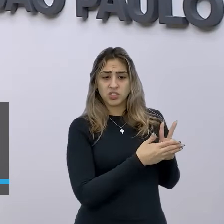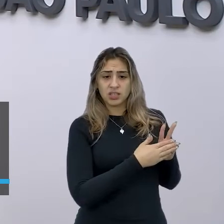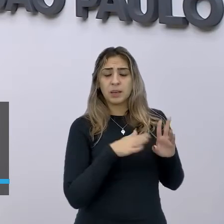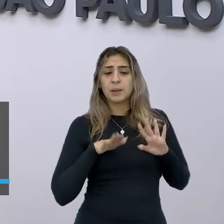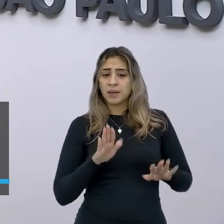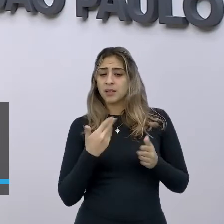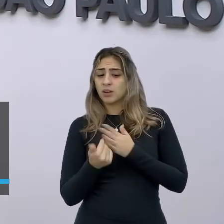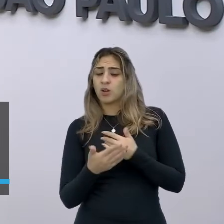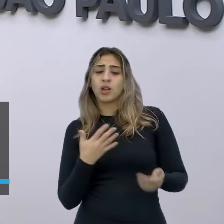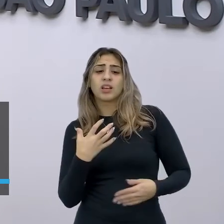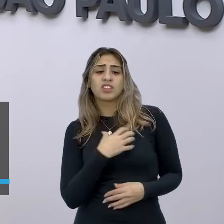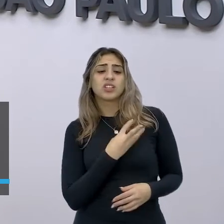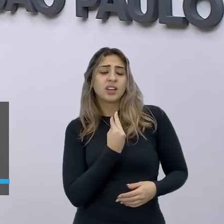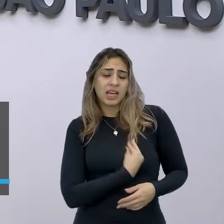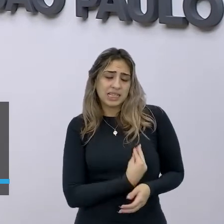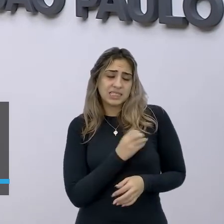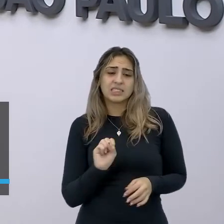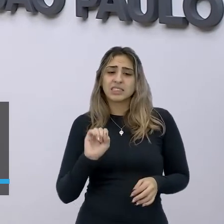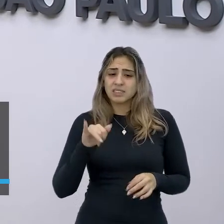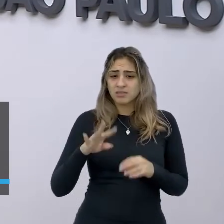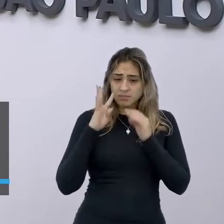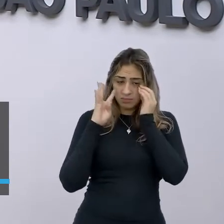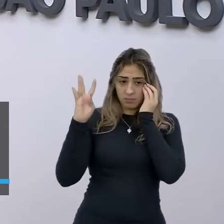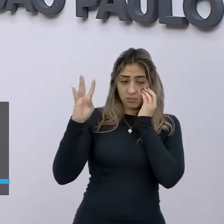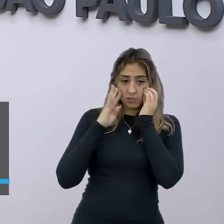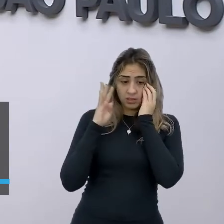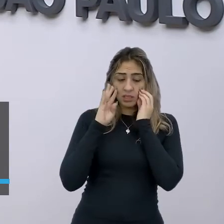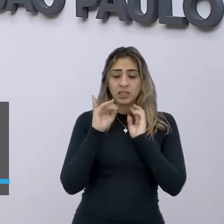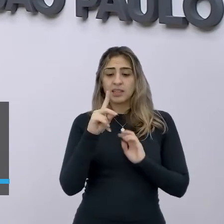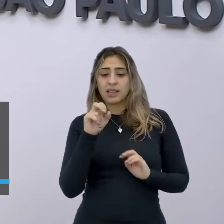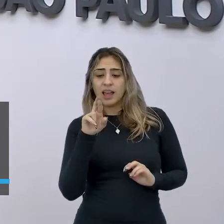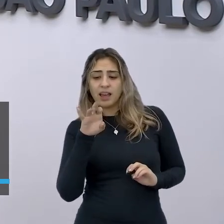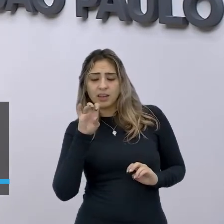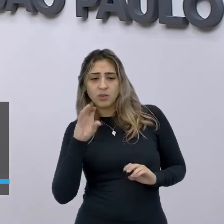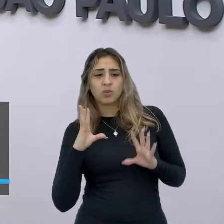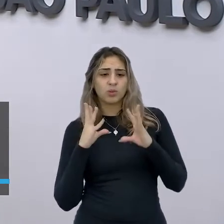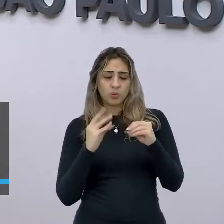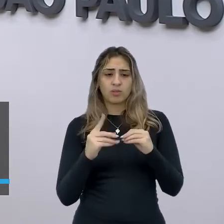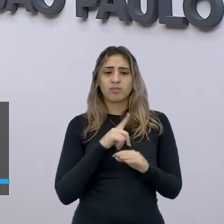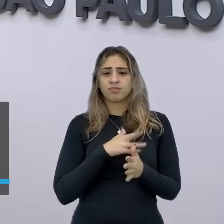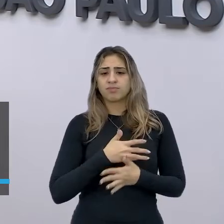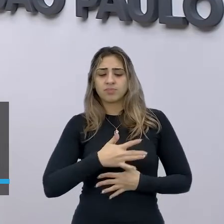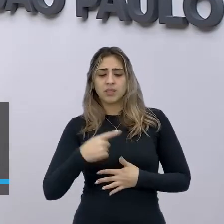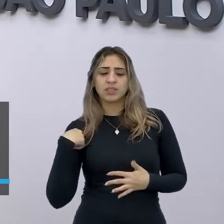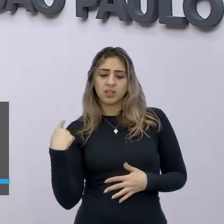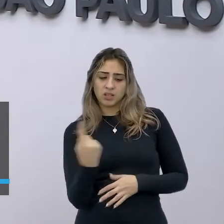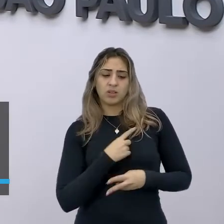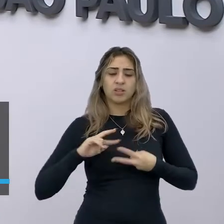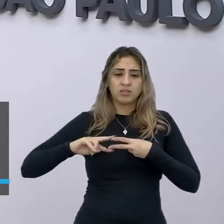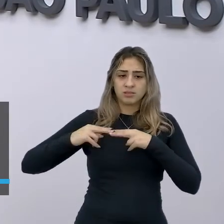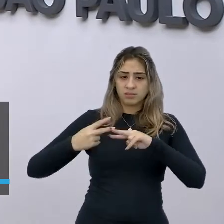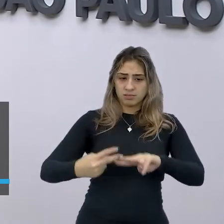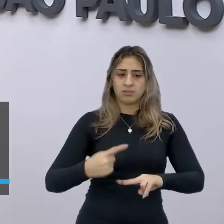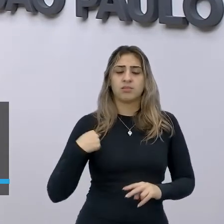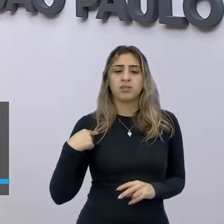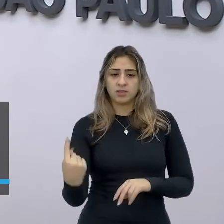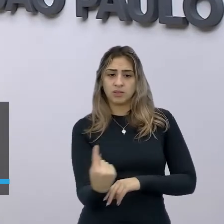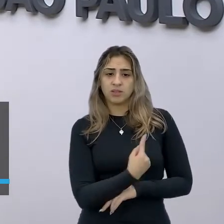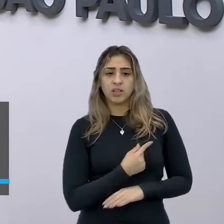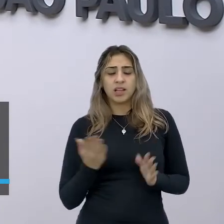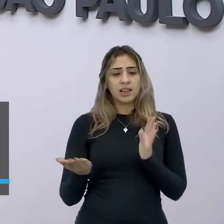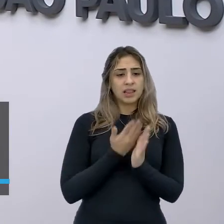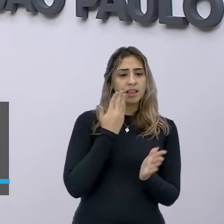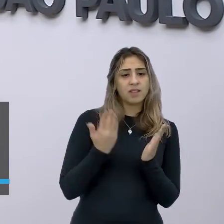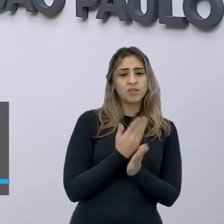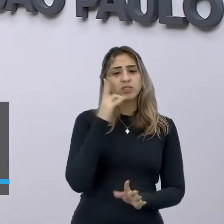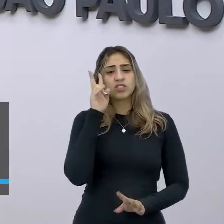Mas, de qualquer modo, existe também um imaginário, um ideário todo, através das nossas tradições, dos nossos livros